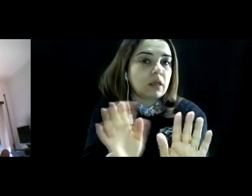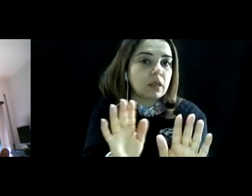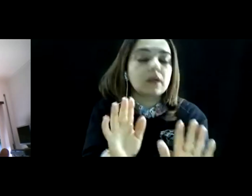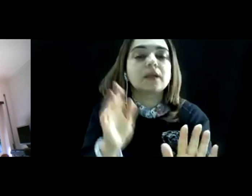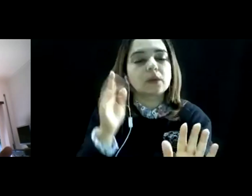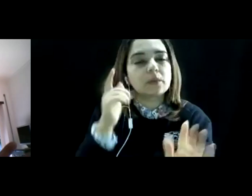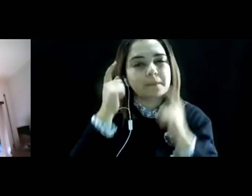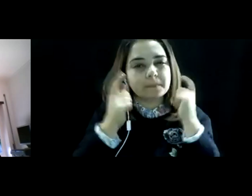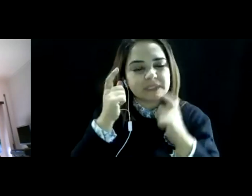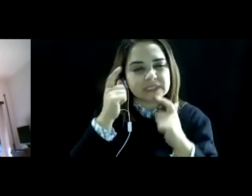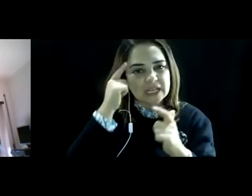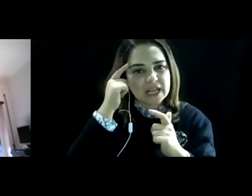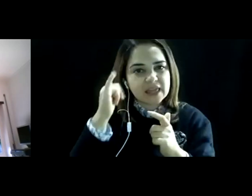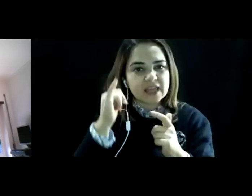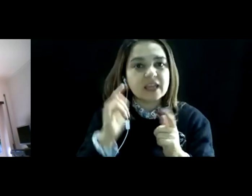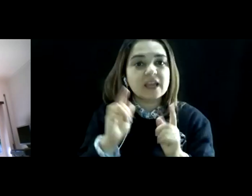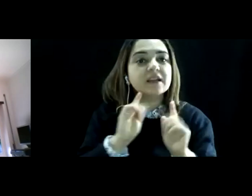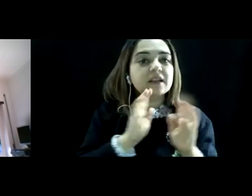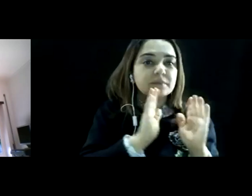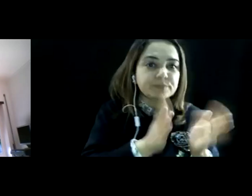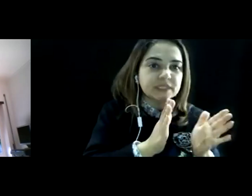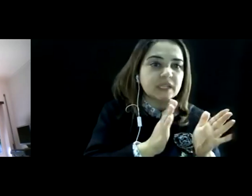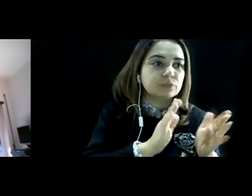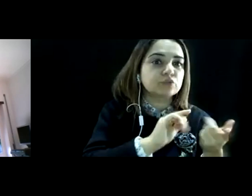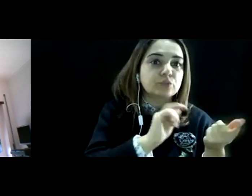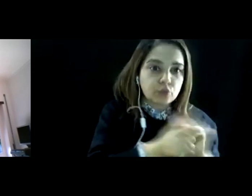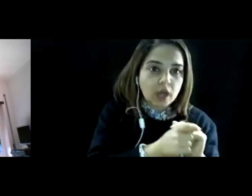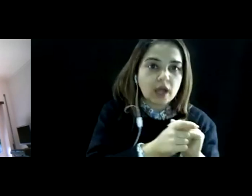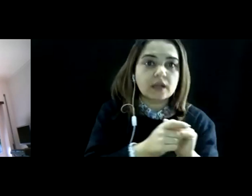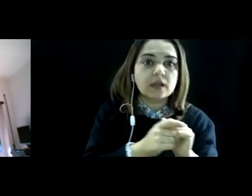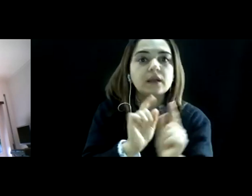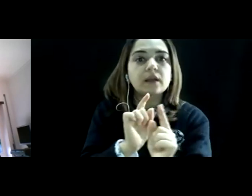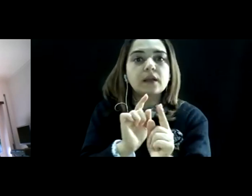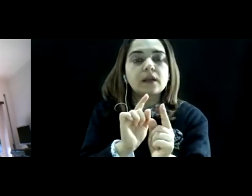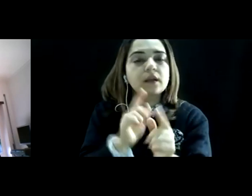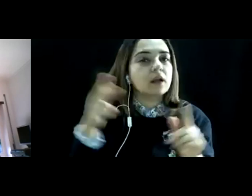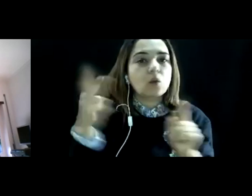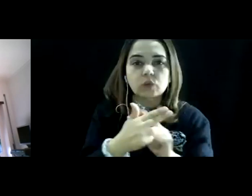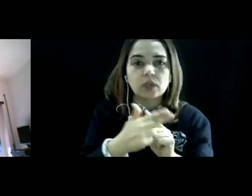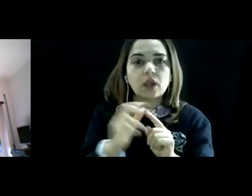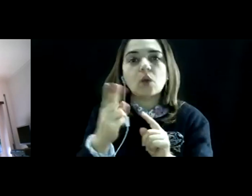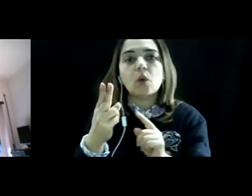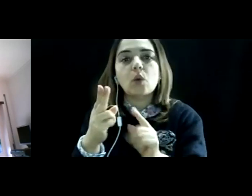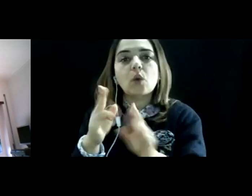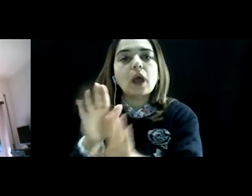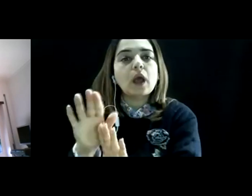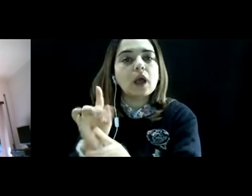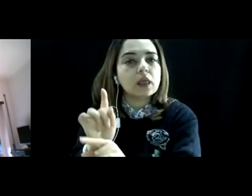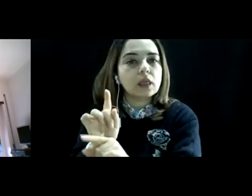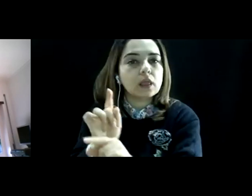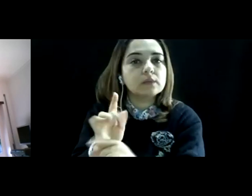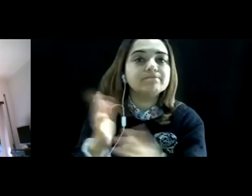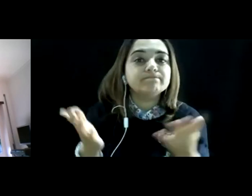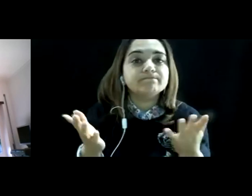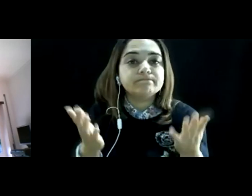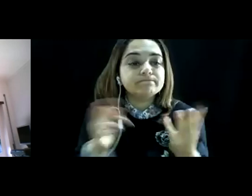3 ideias, remodelar, acabar ou deixar como está, tendo com olhos abertos, com